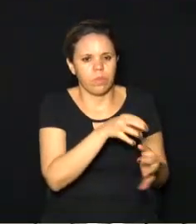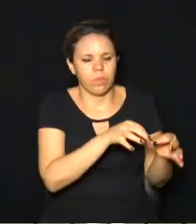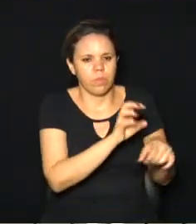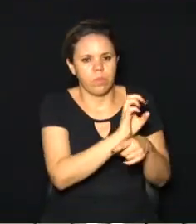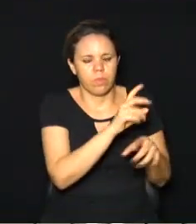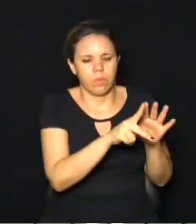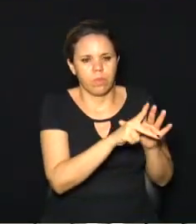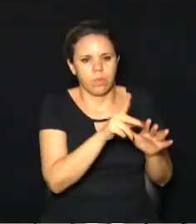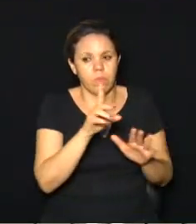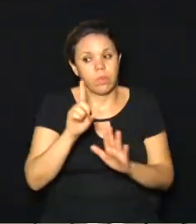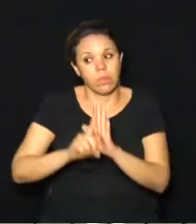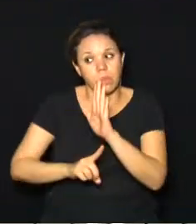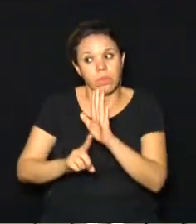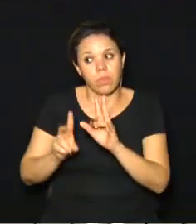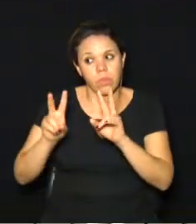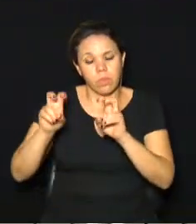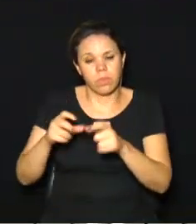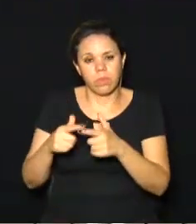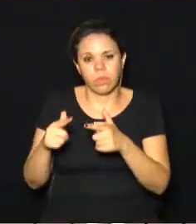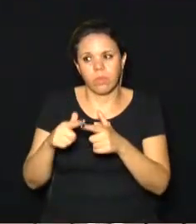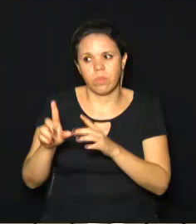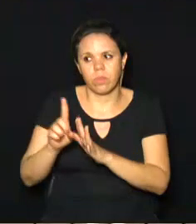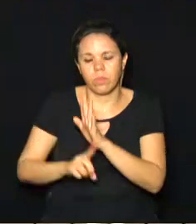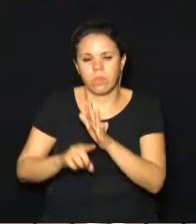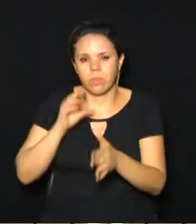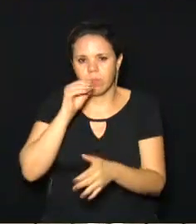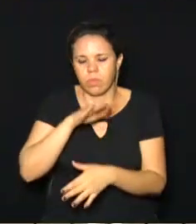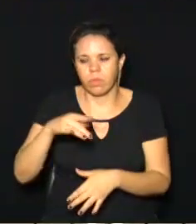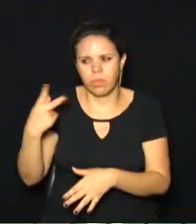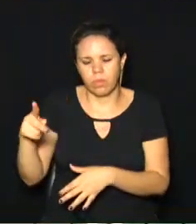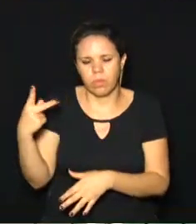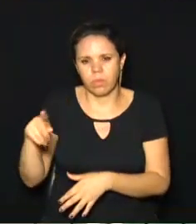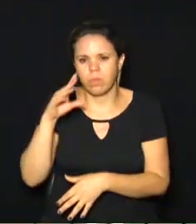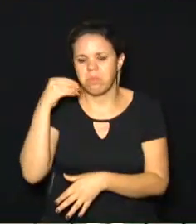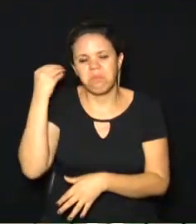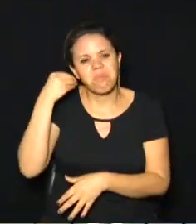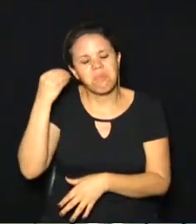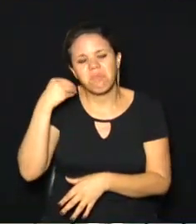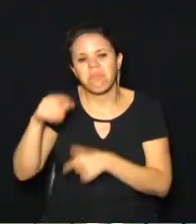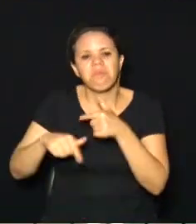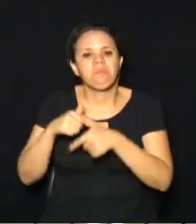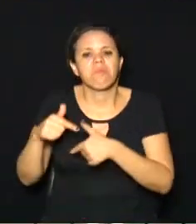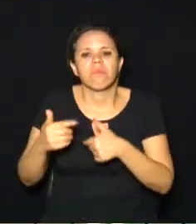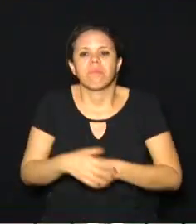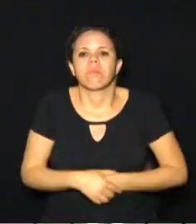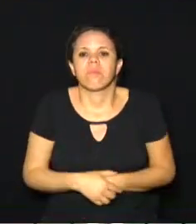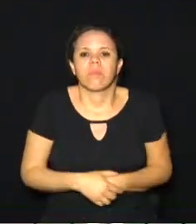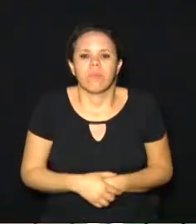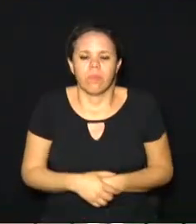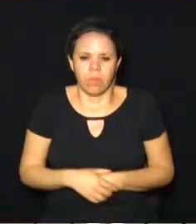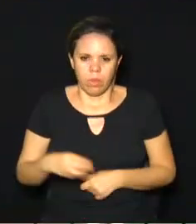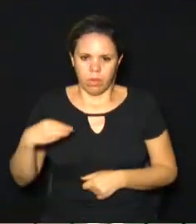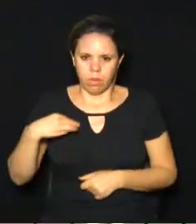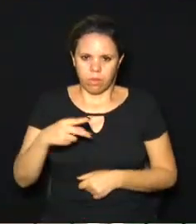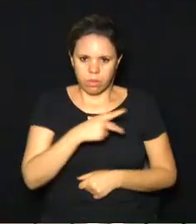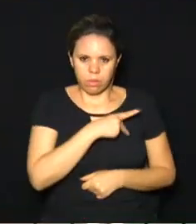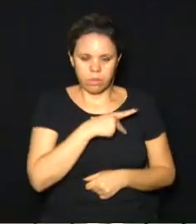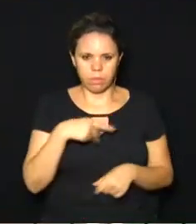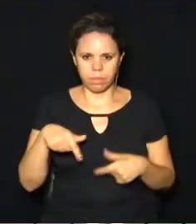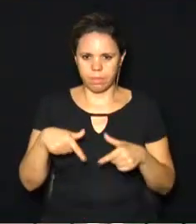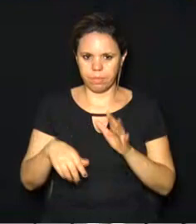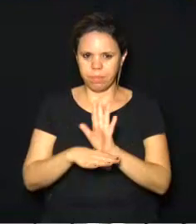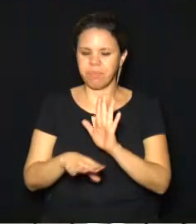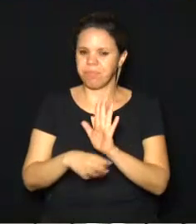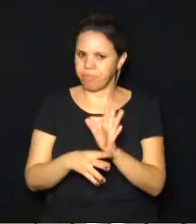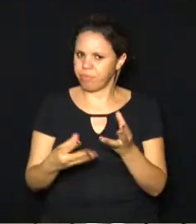questões relacionadas aos direitos dos servidores. A tua própria experiência, a tua própria atuação no Ministério Público do Trabalho nos ajuda